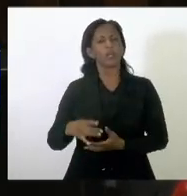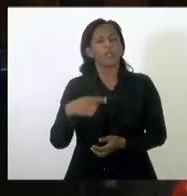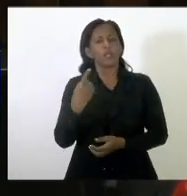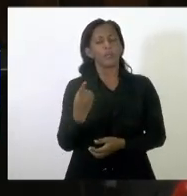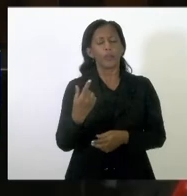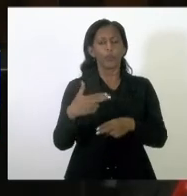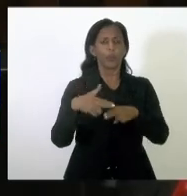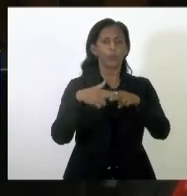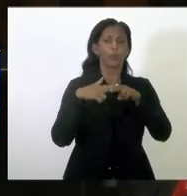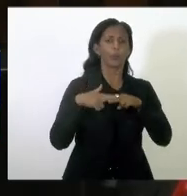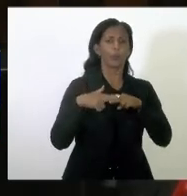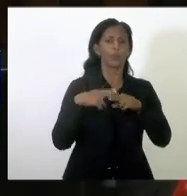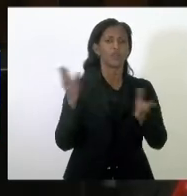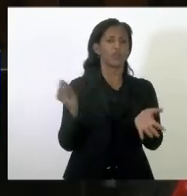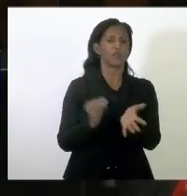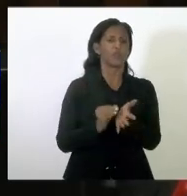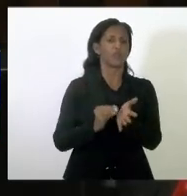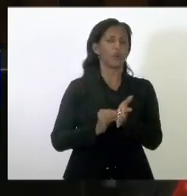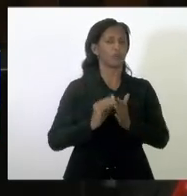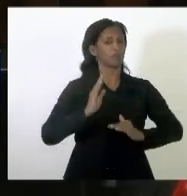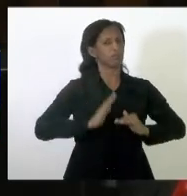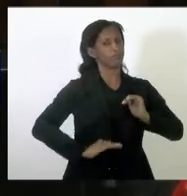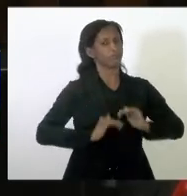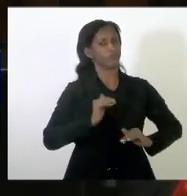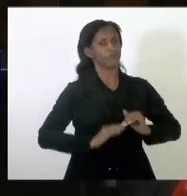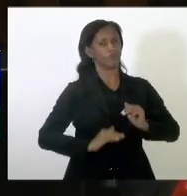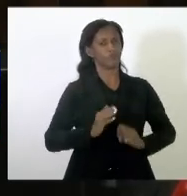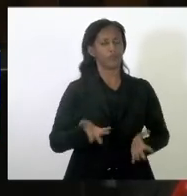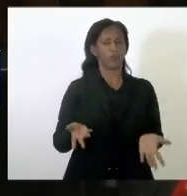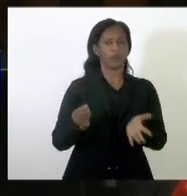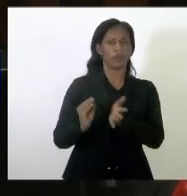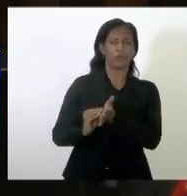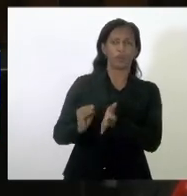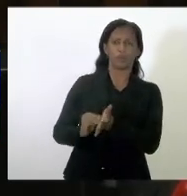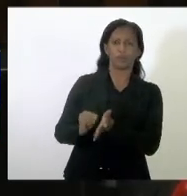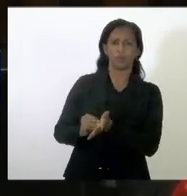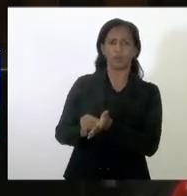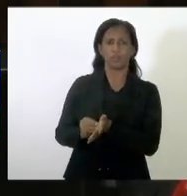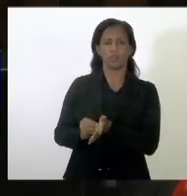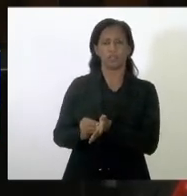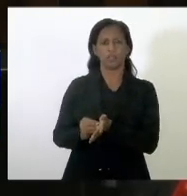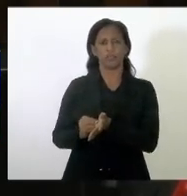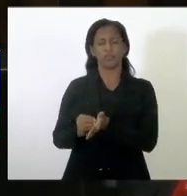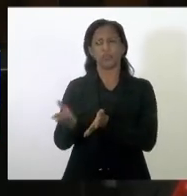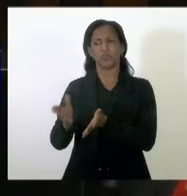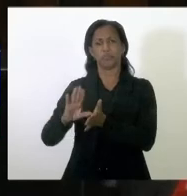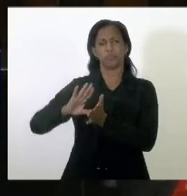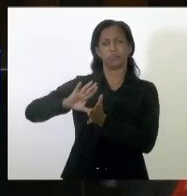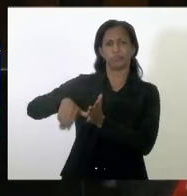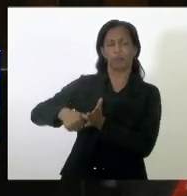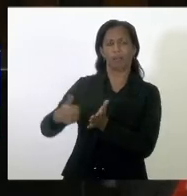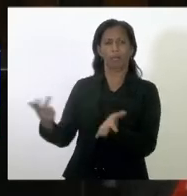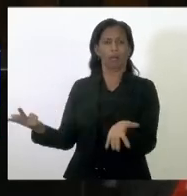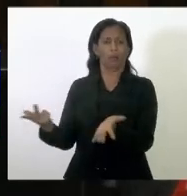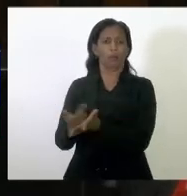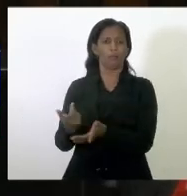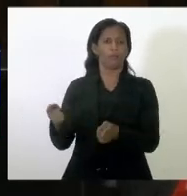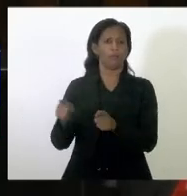questão de incompetência, uma questão de roubalheira que aconteceu há